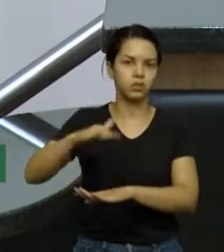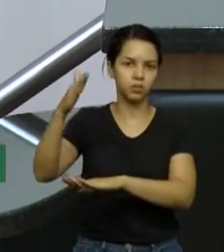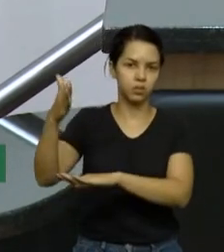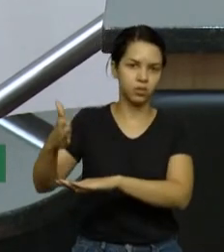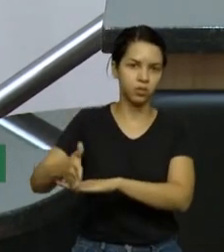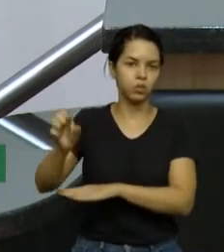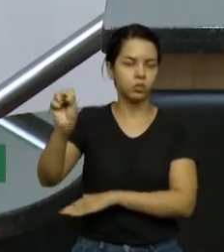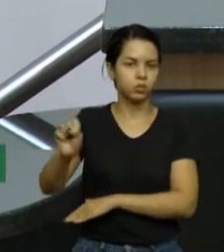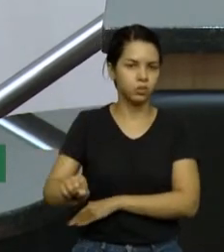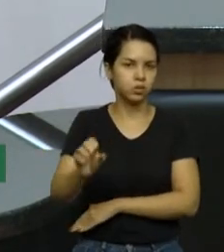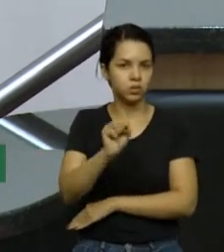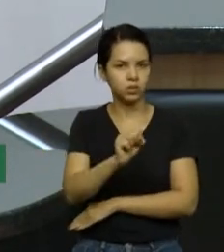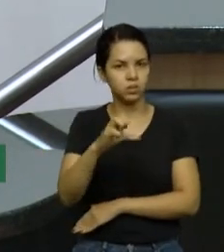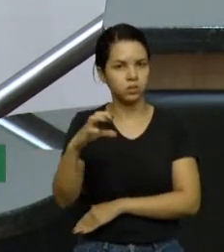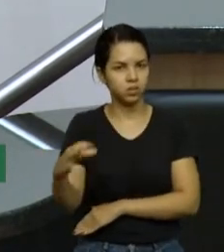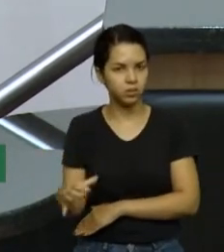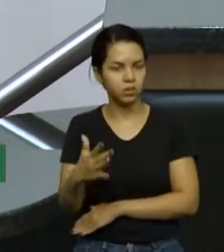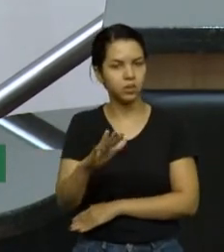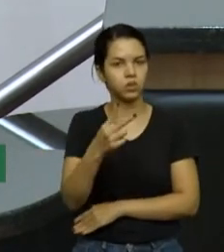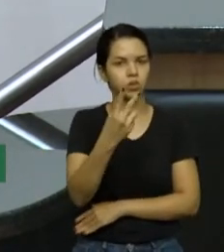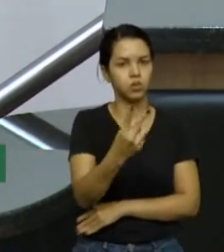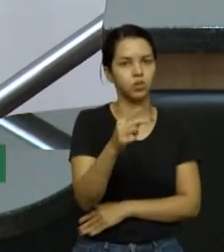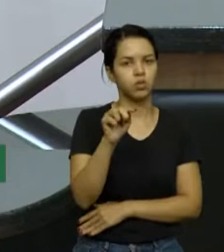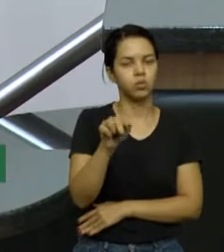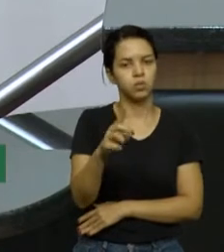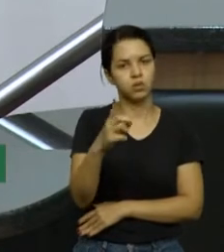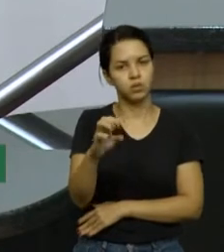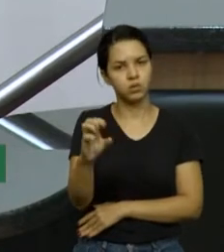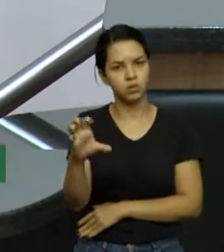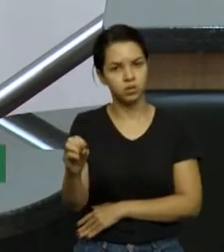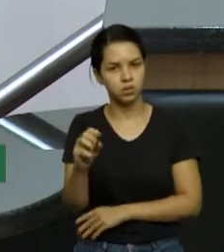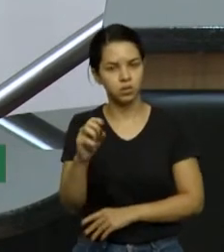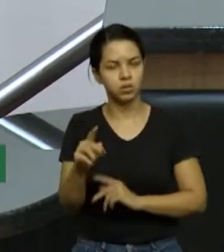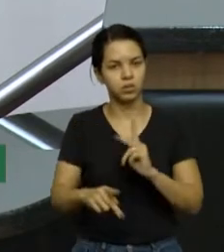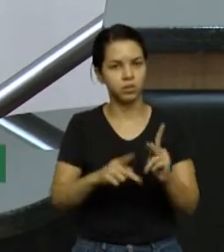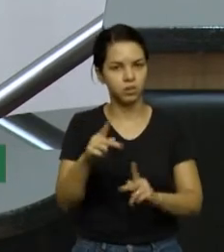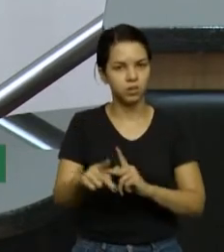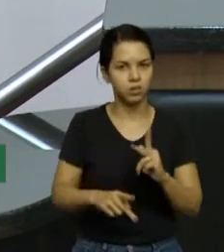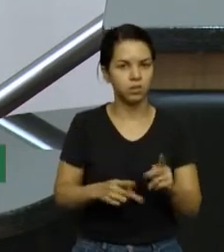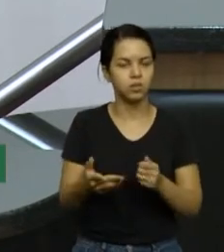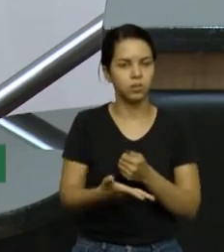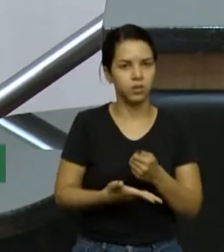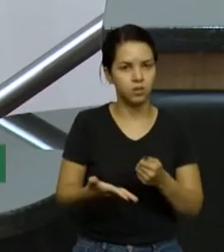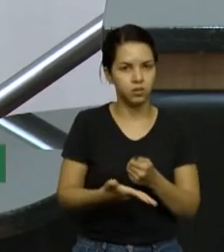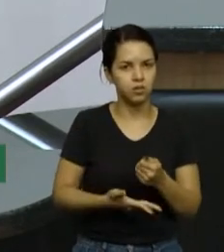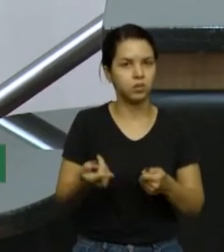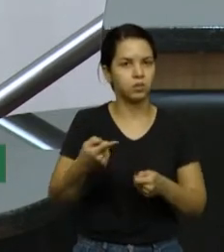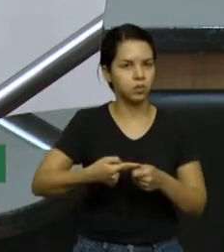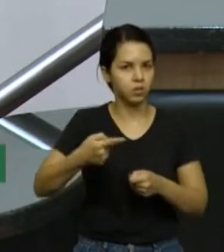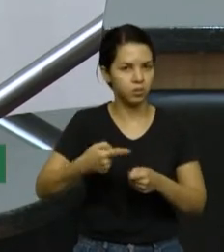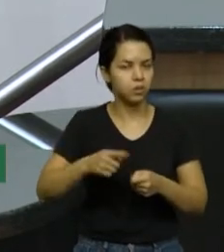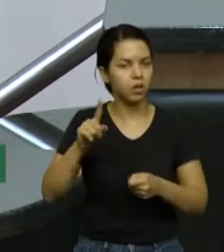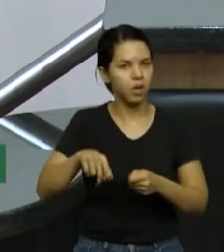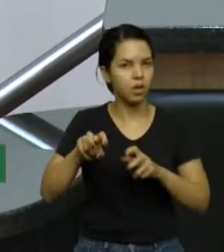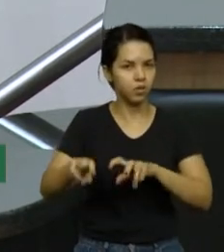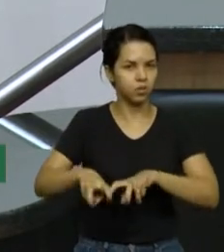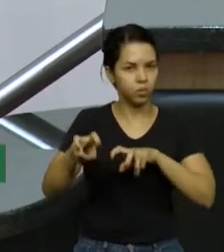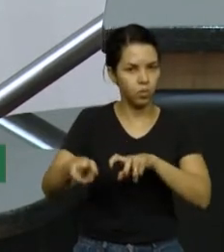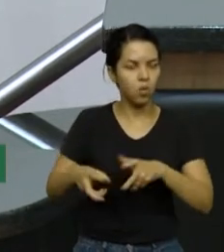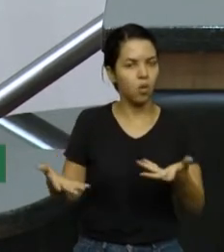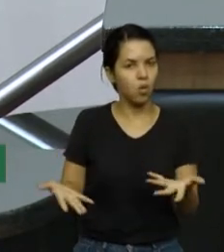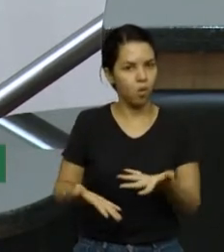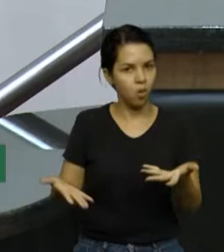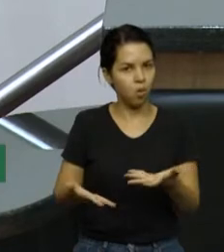com cerca de 2.600 habitantes. A base do nosso município é a agricultura, e hoje temos um potencial muito